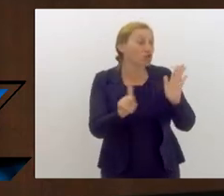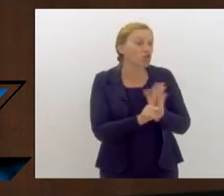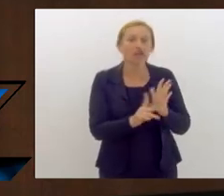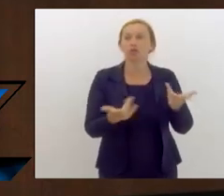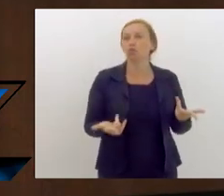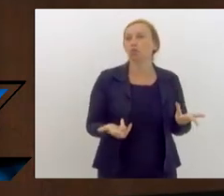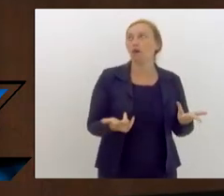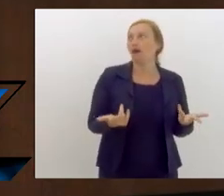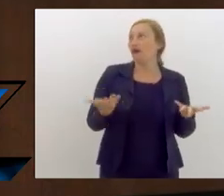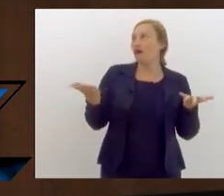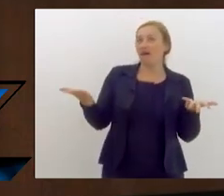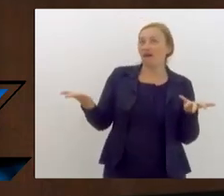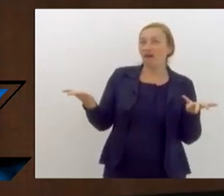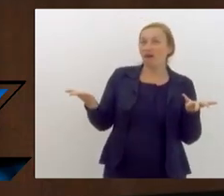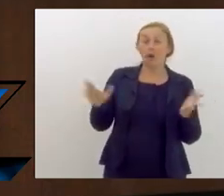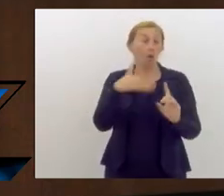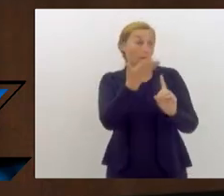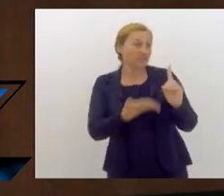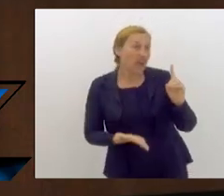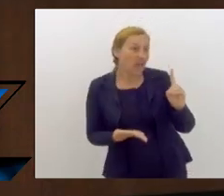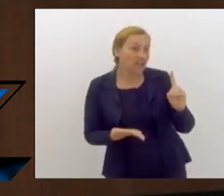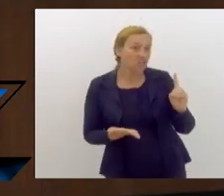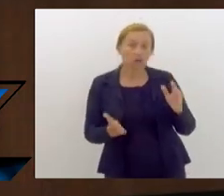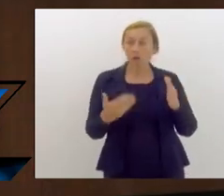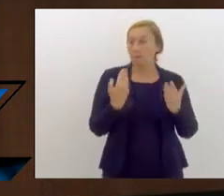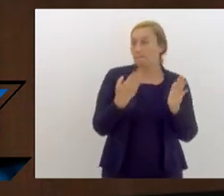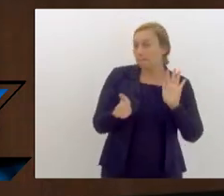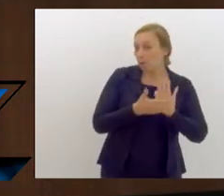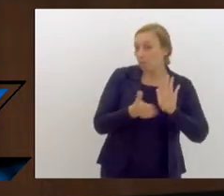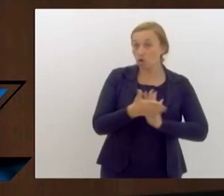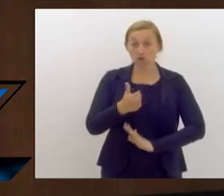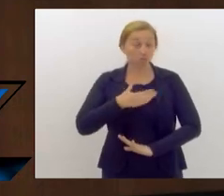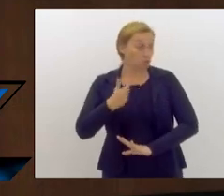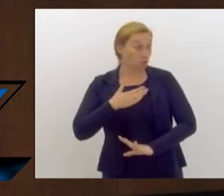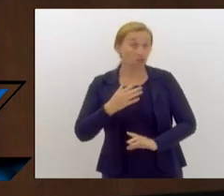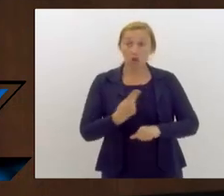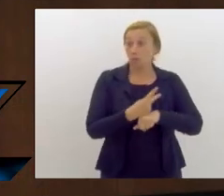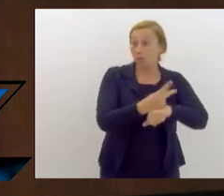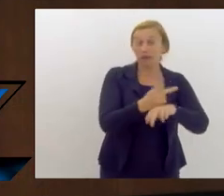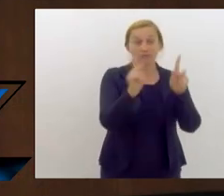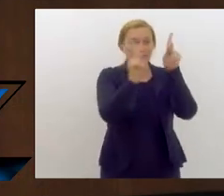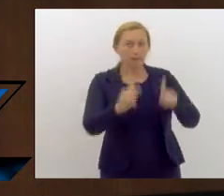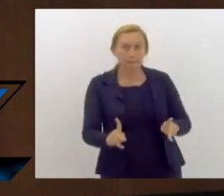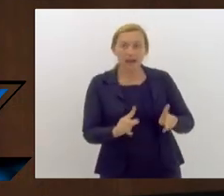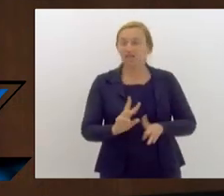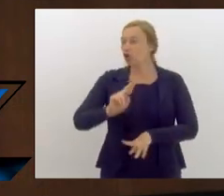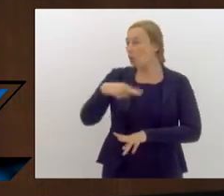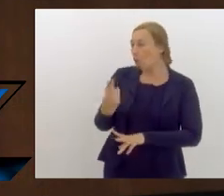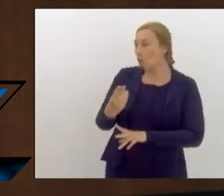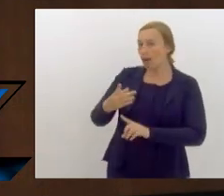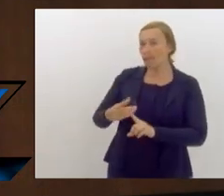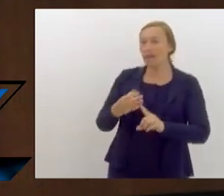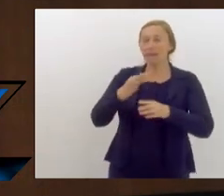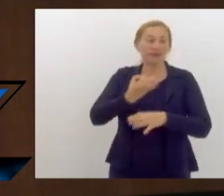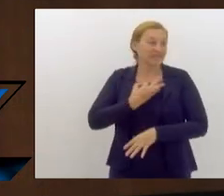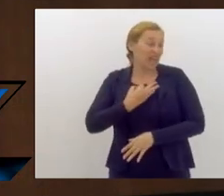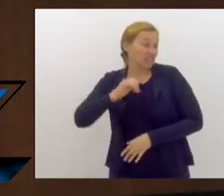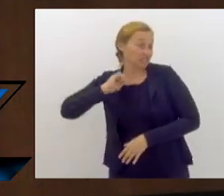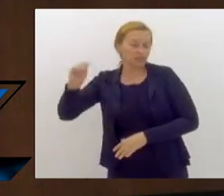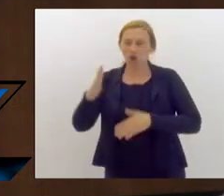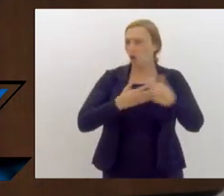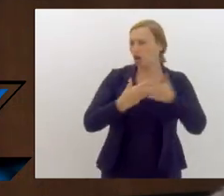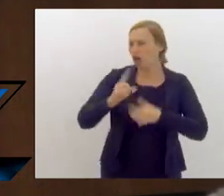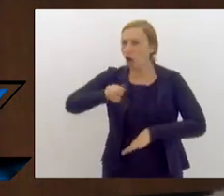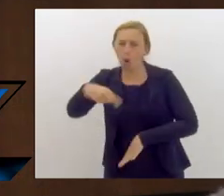dessa homenagem proposta por mim o prêmio construtor da Paz ou seja sobre a forma de uma medalha Tiradentes ou qualquer outra